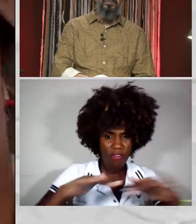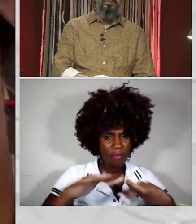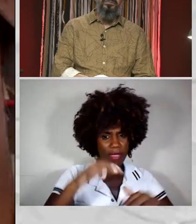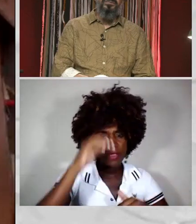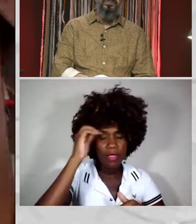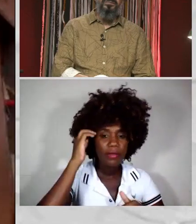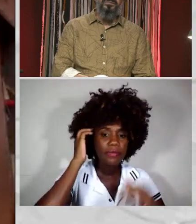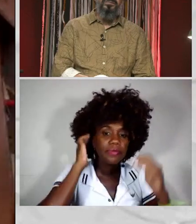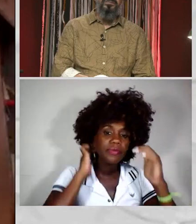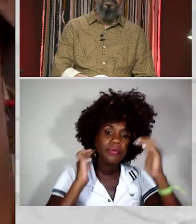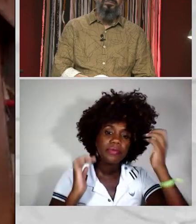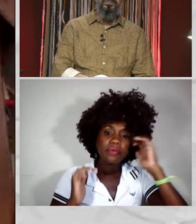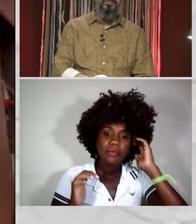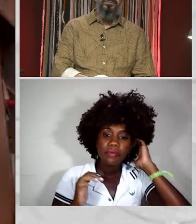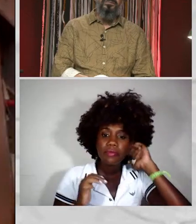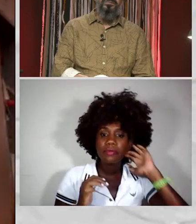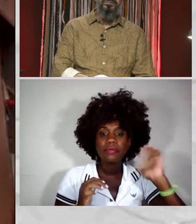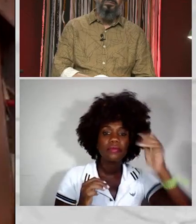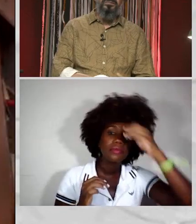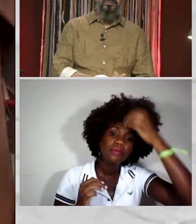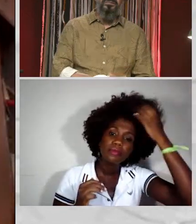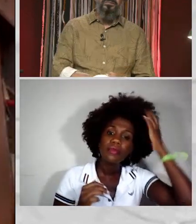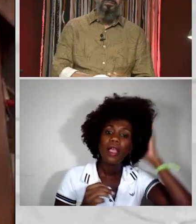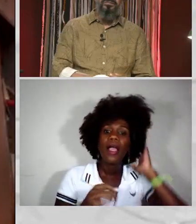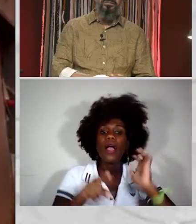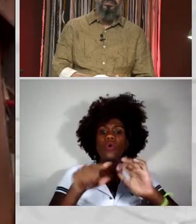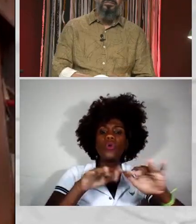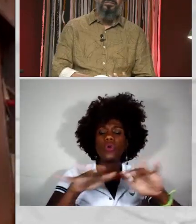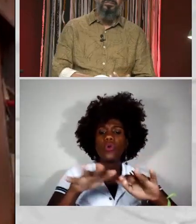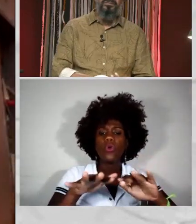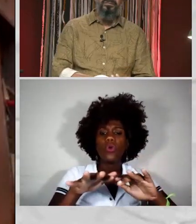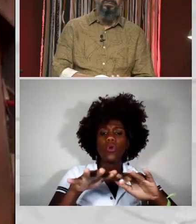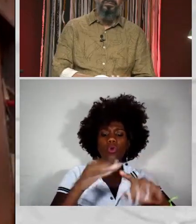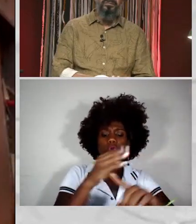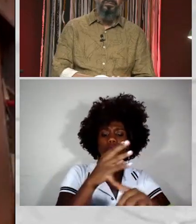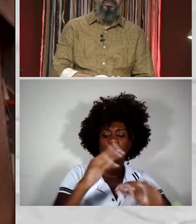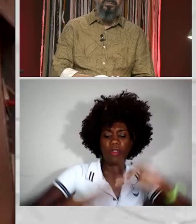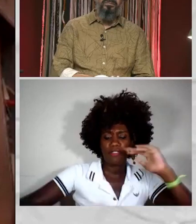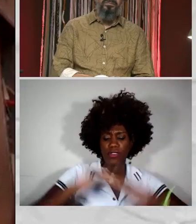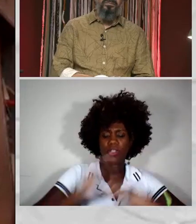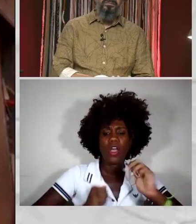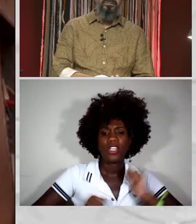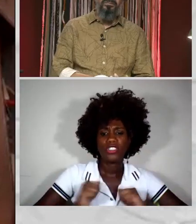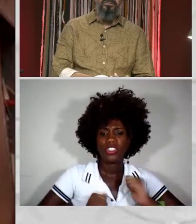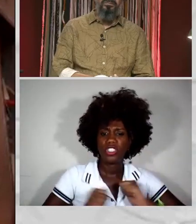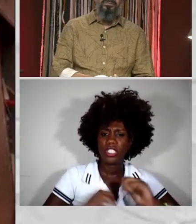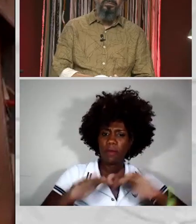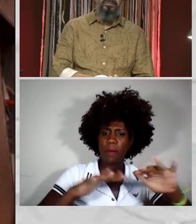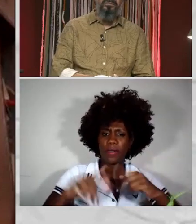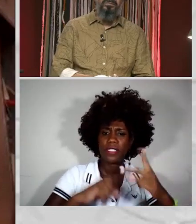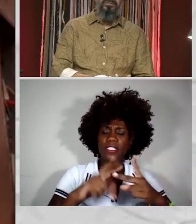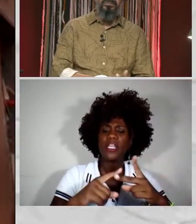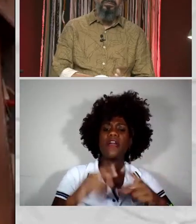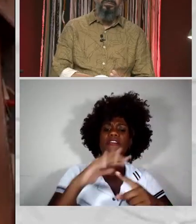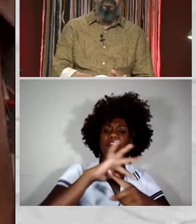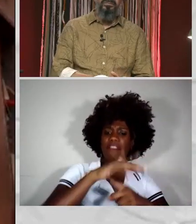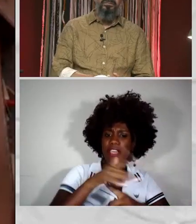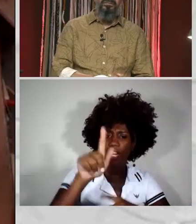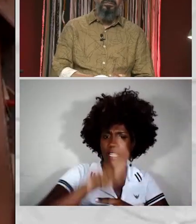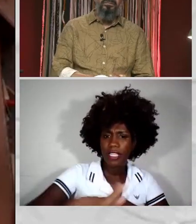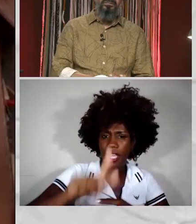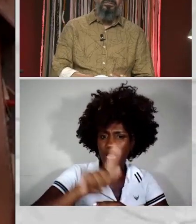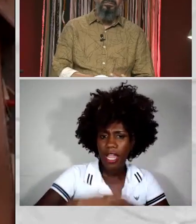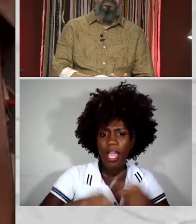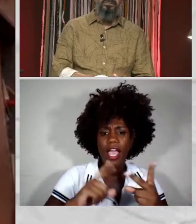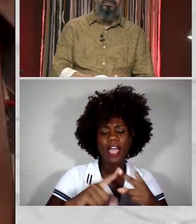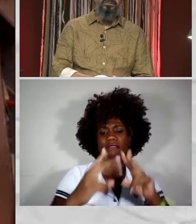um exemplo é o programa teu aqui online, as feiras literárias acontecendo de forma virtual. Além de escritor, eu